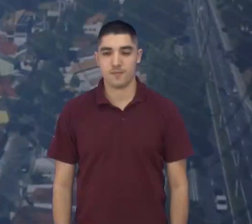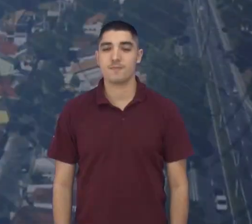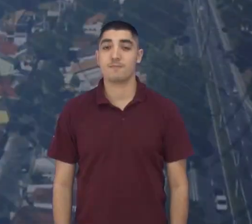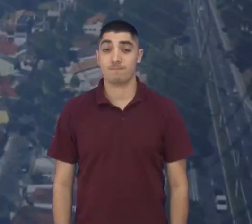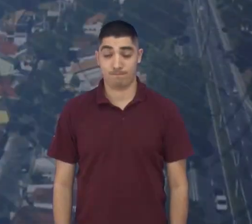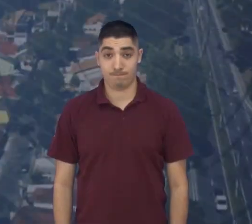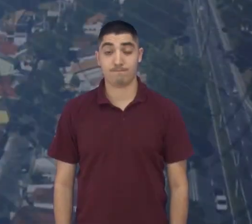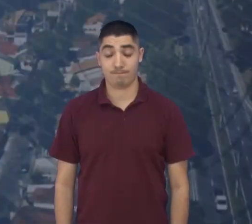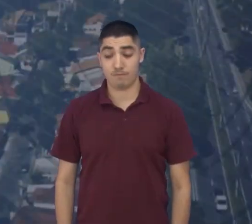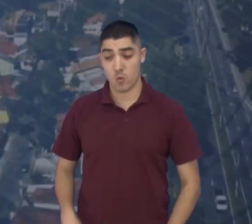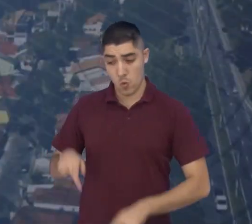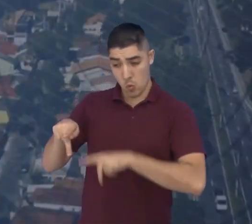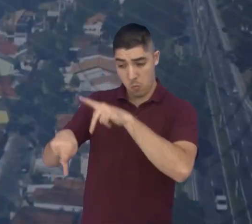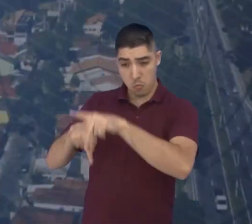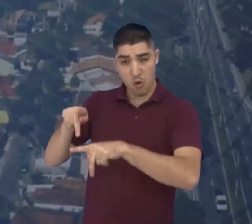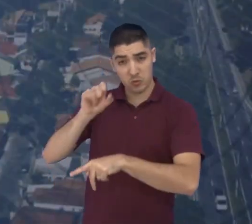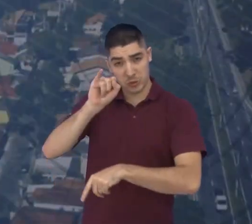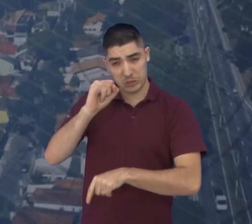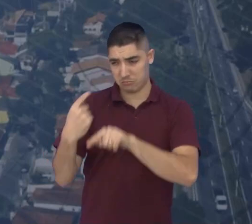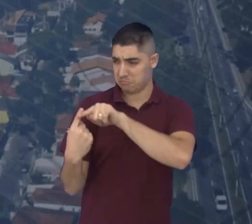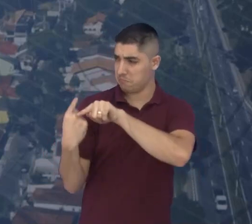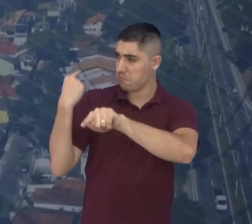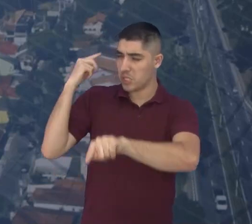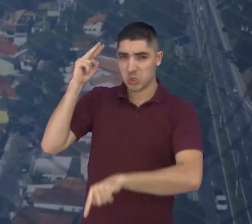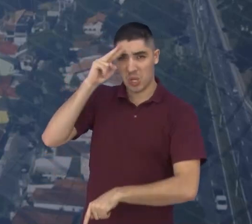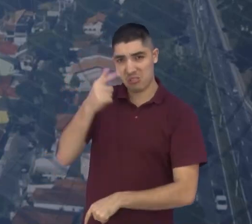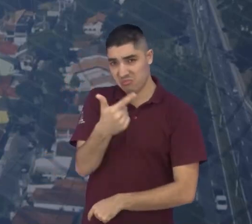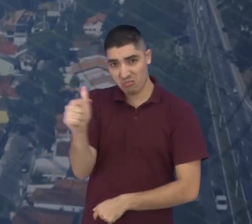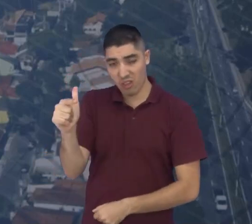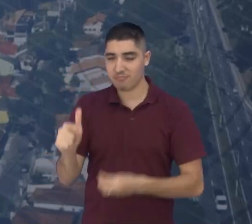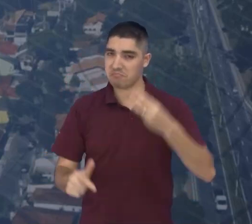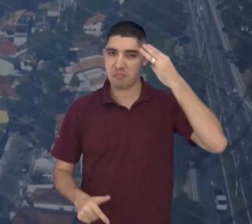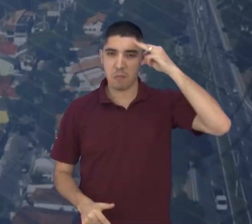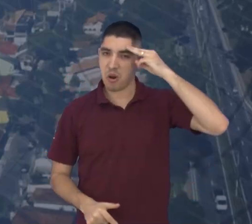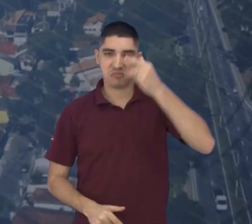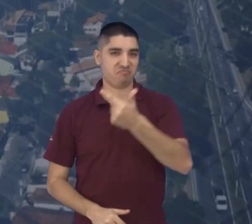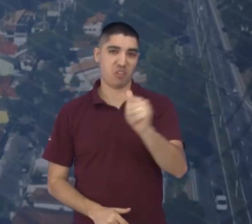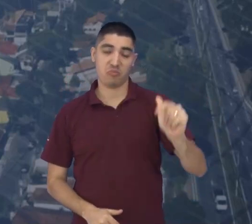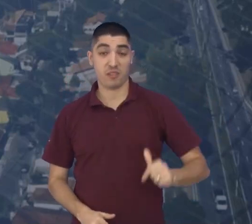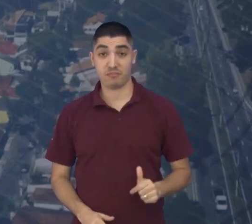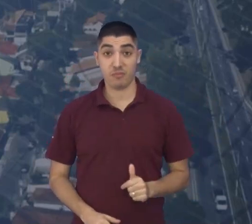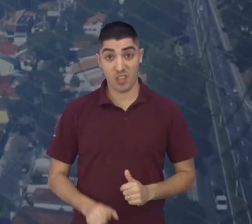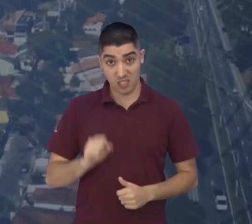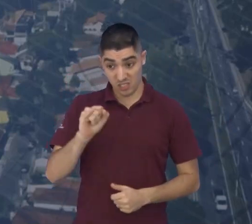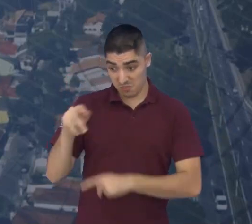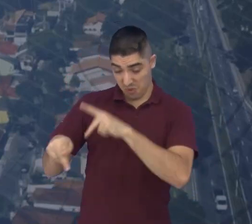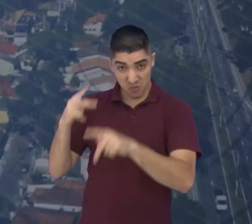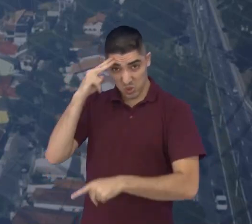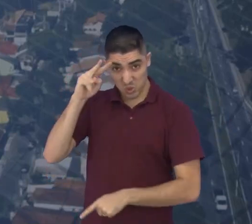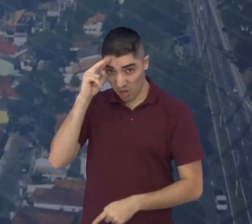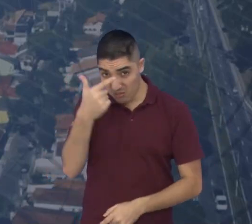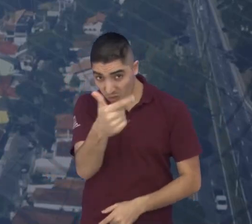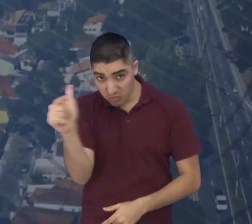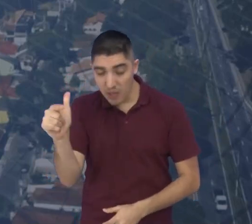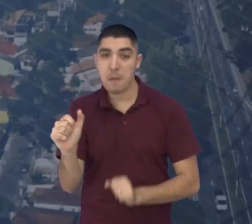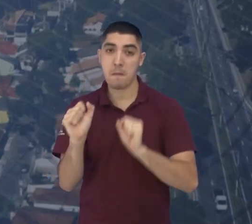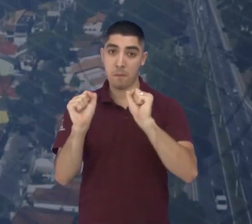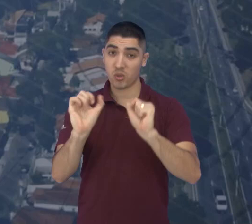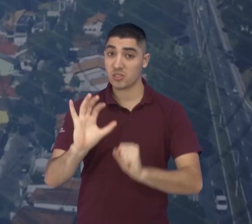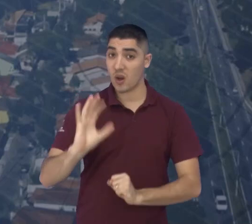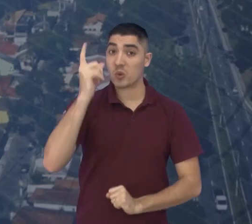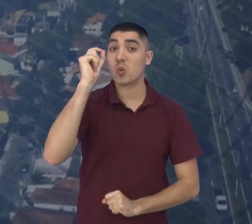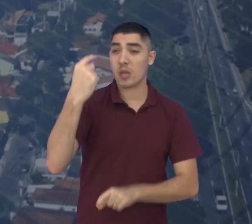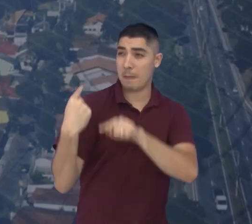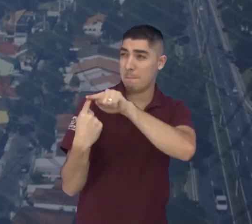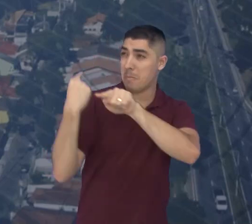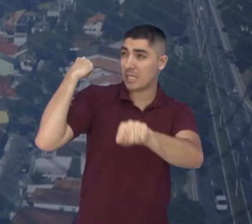Um povo sem história, um povo sem memória. E um povo sem história está fadado a cometer no presente e no futuro